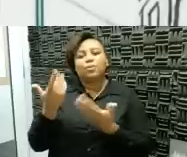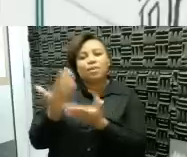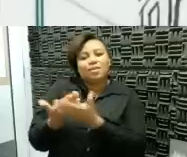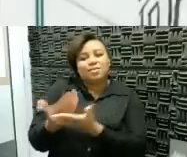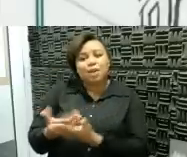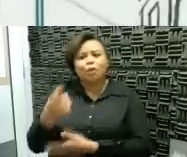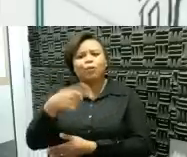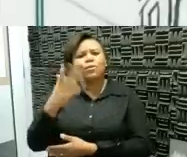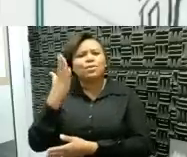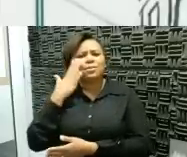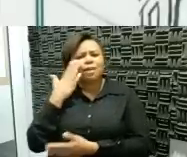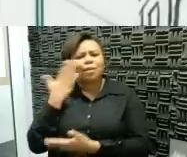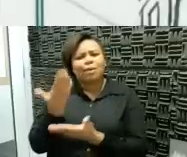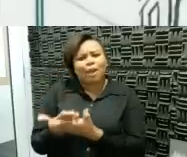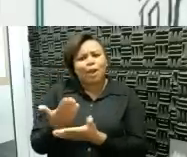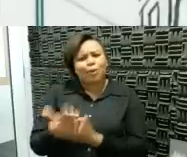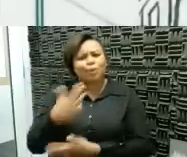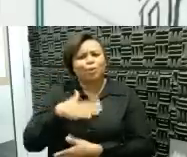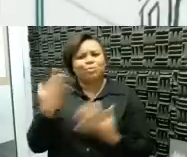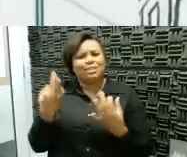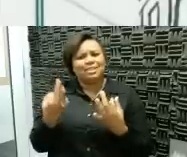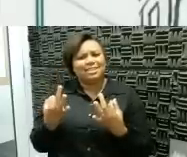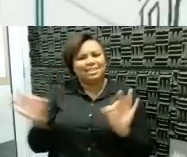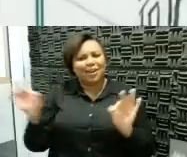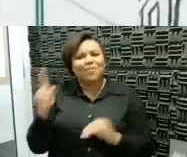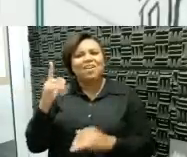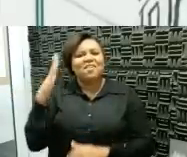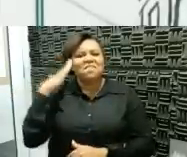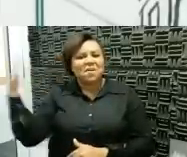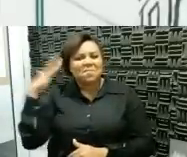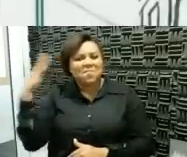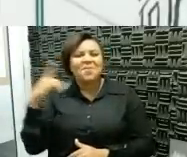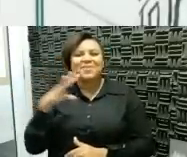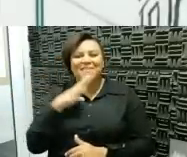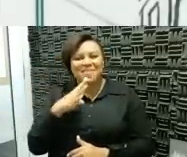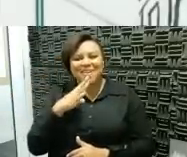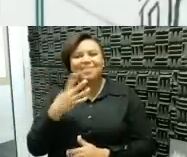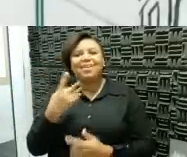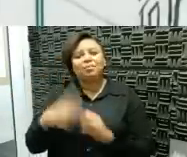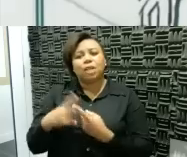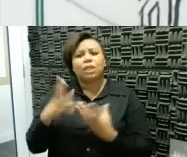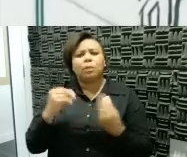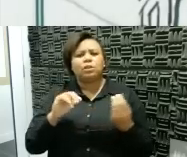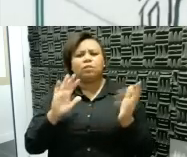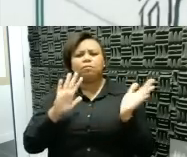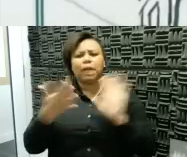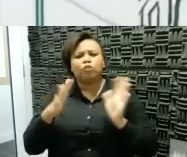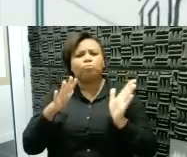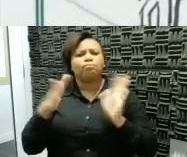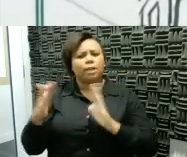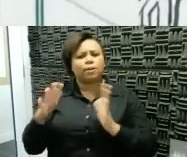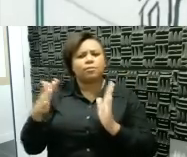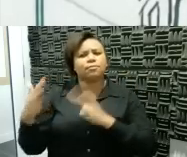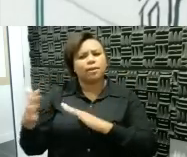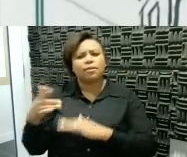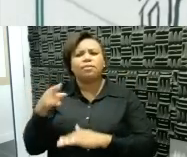do me salva são famosas quem quem conhece bem essas aulas são famosas por ter muitas imagens então a gente também a a gente chama